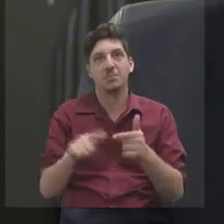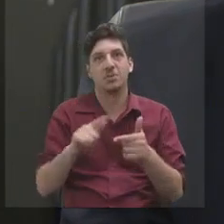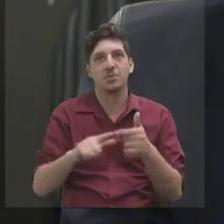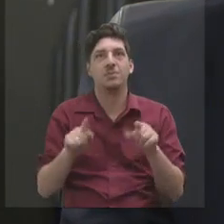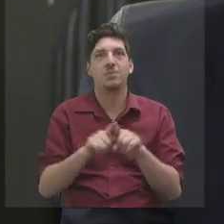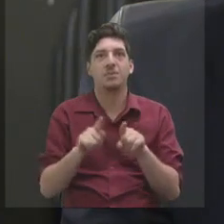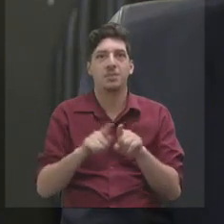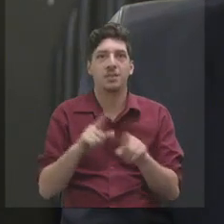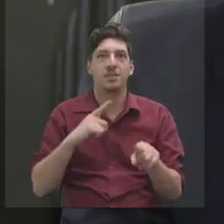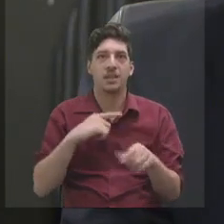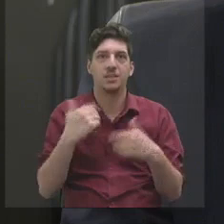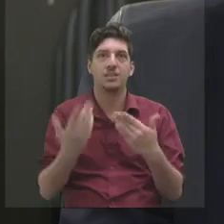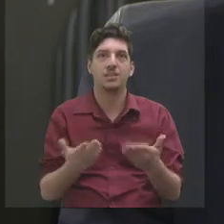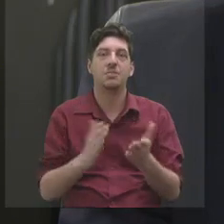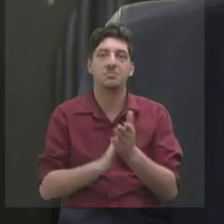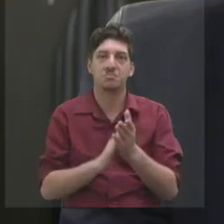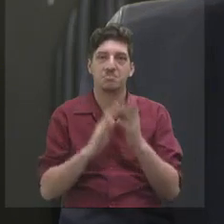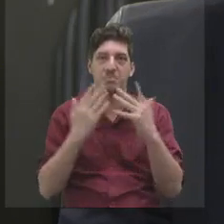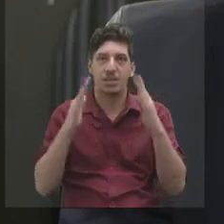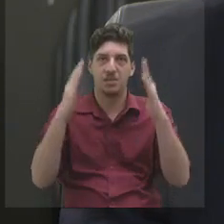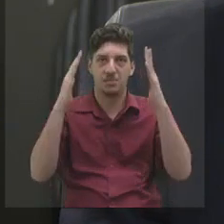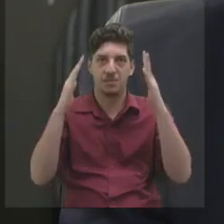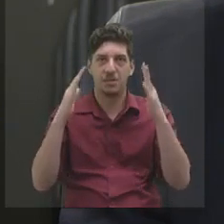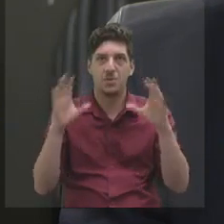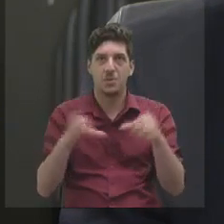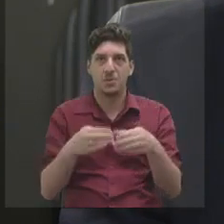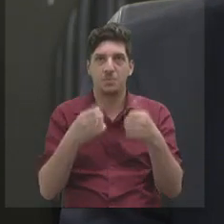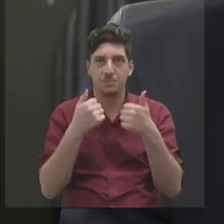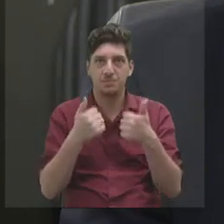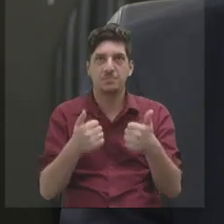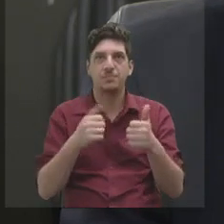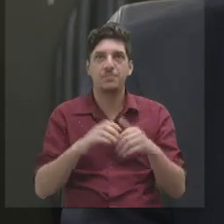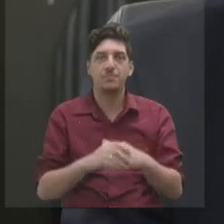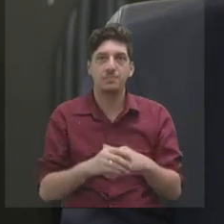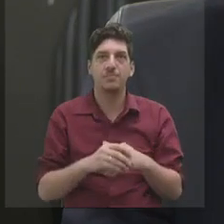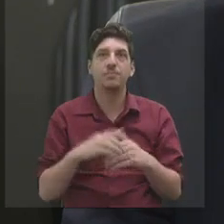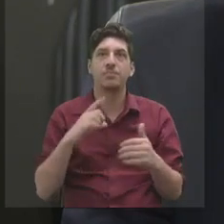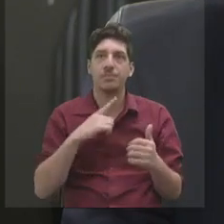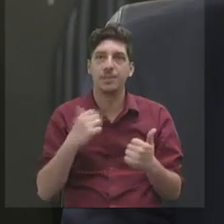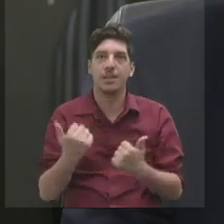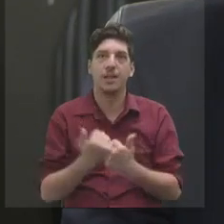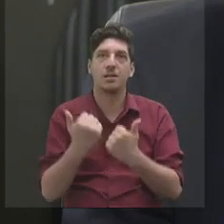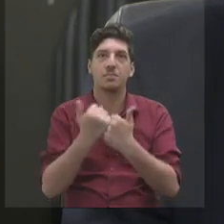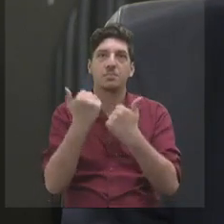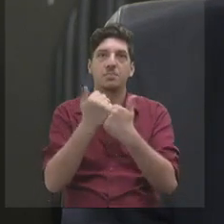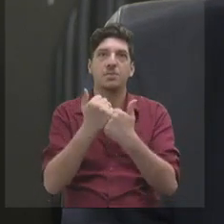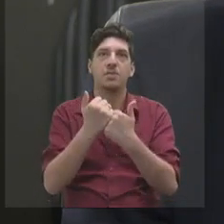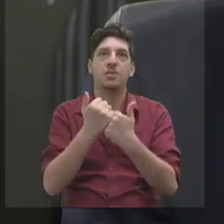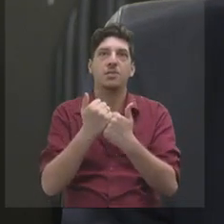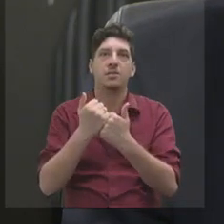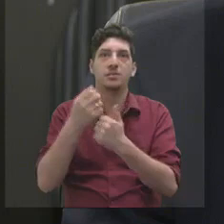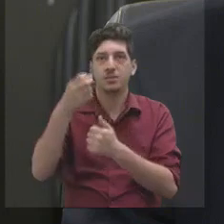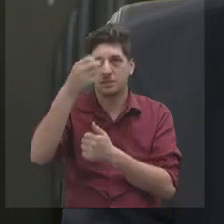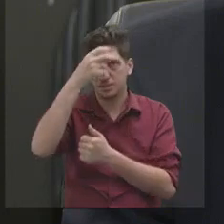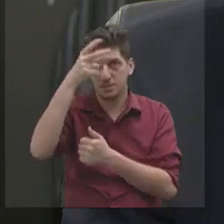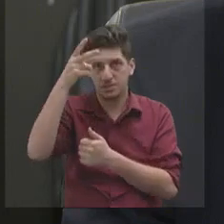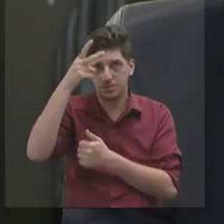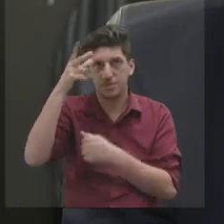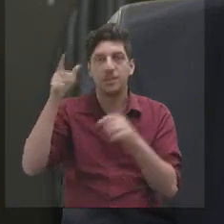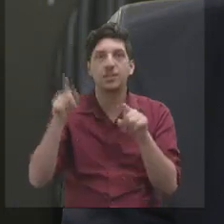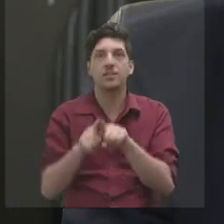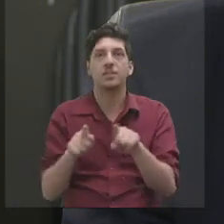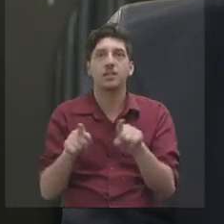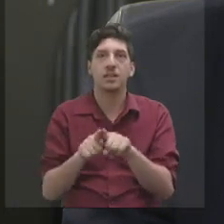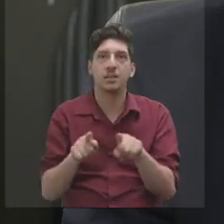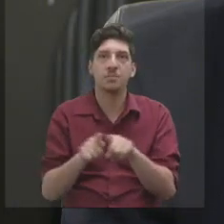eu quero mesmo parabenizar A equipe que tem Tida e o respaldo de boa parte aí dos prefeitos inclusive de boa